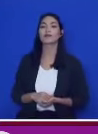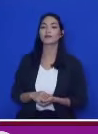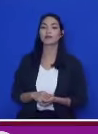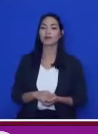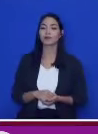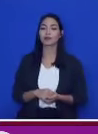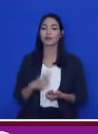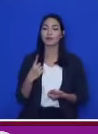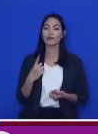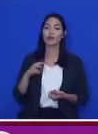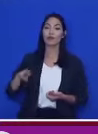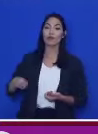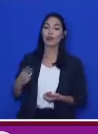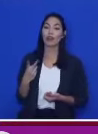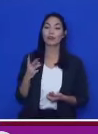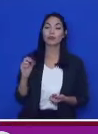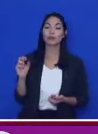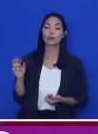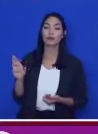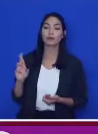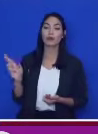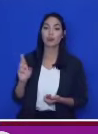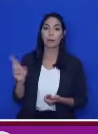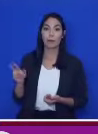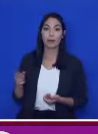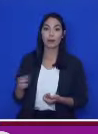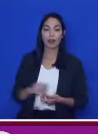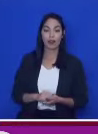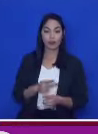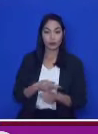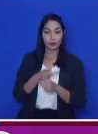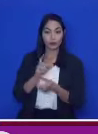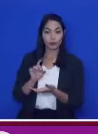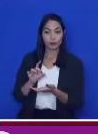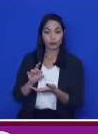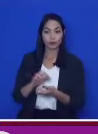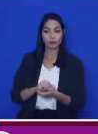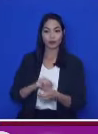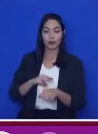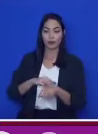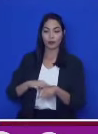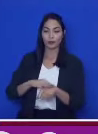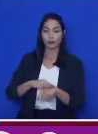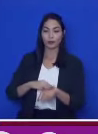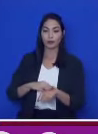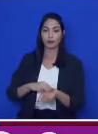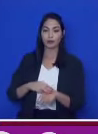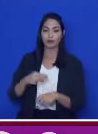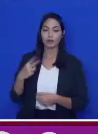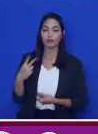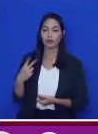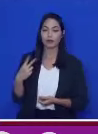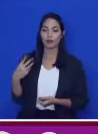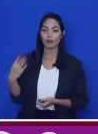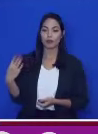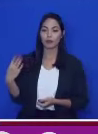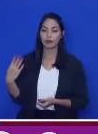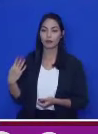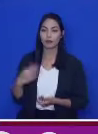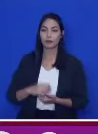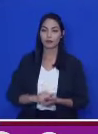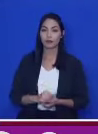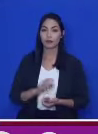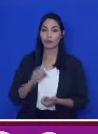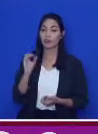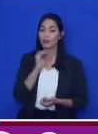para você hoje, hein? R$1.200.000 na Loto Fácil. Bola marrom número 24. Marrom 24.